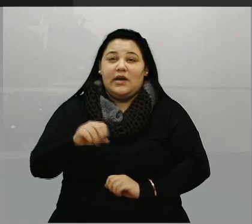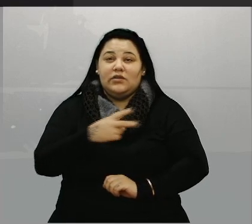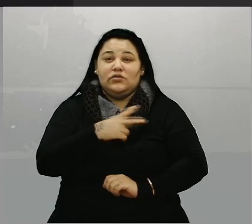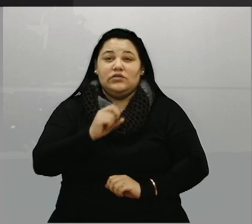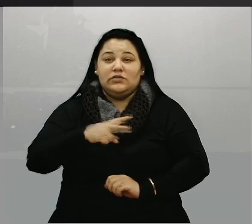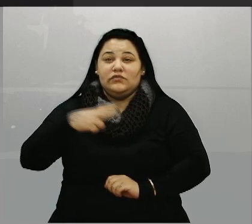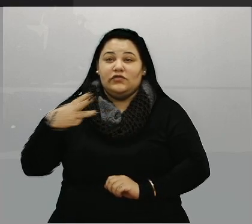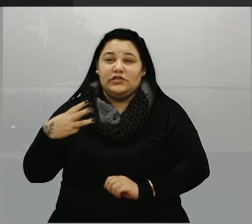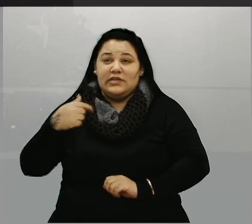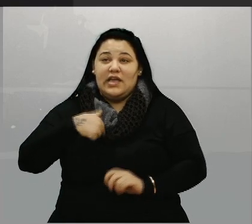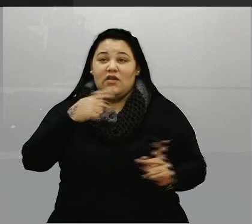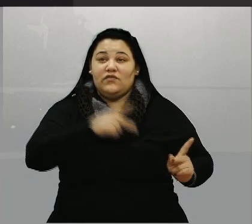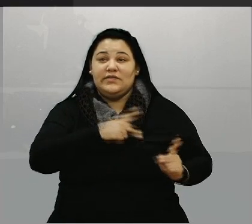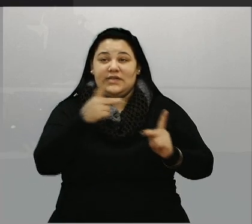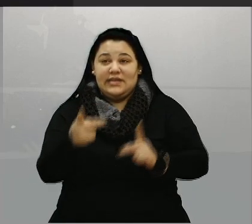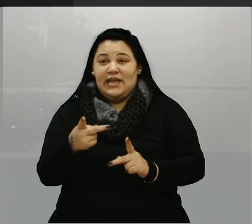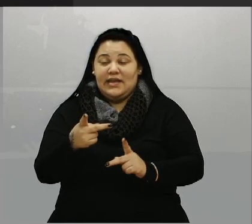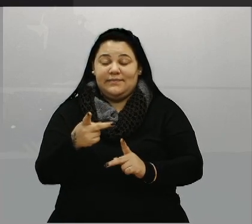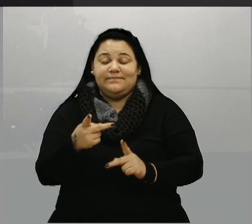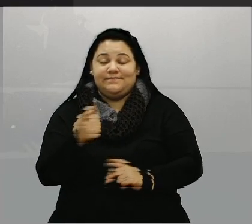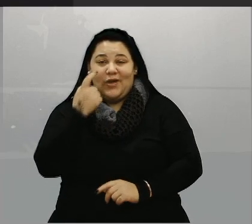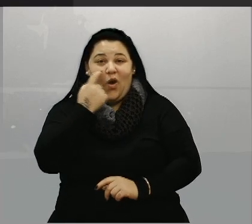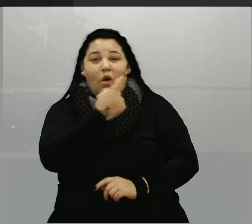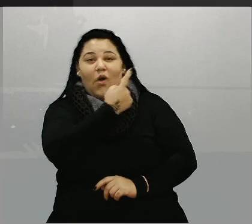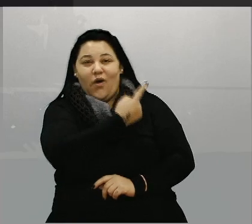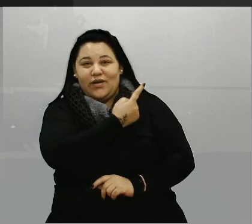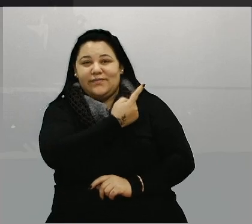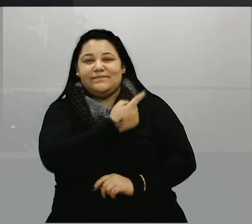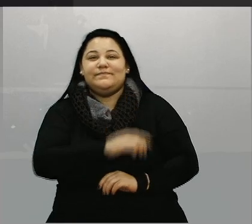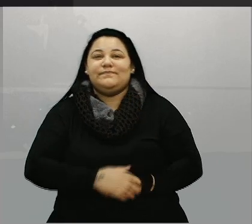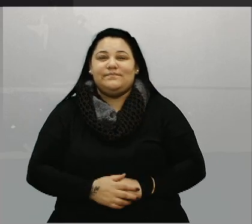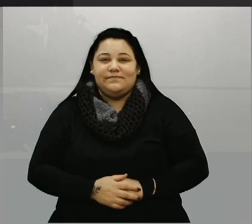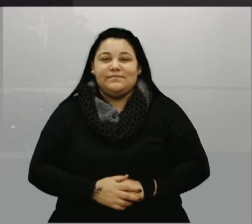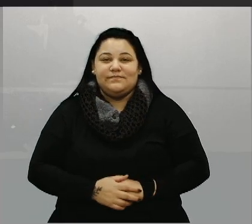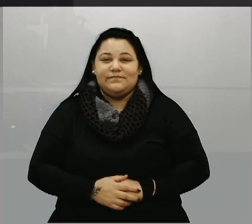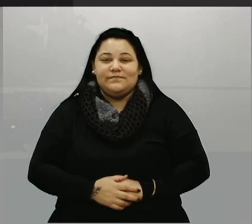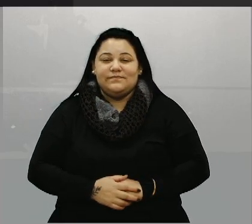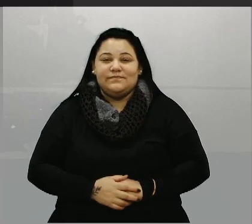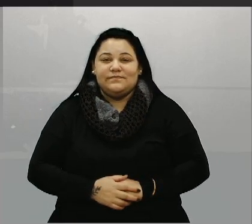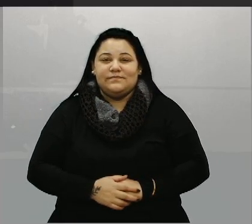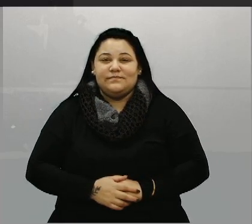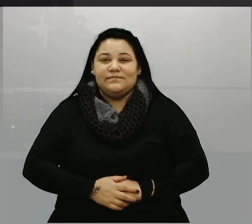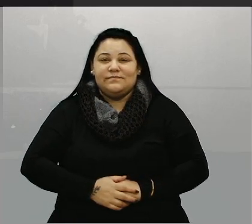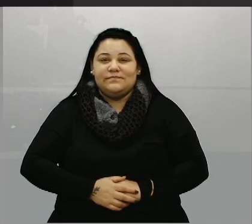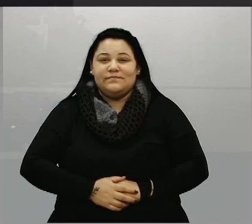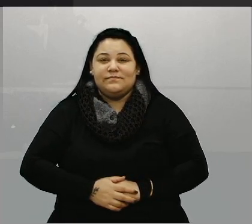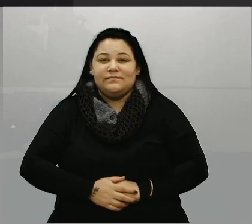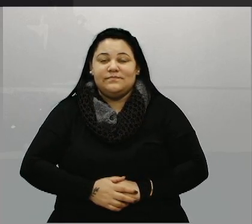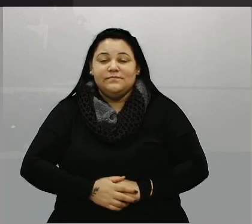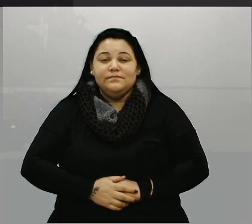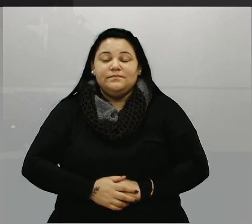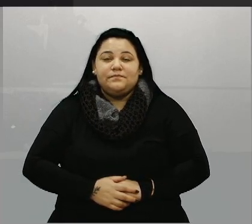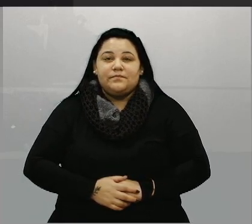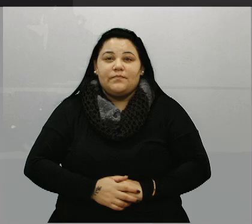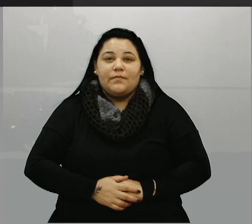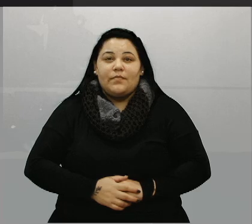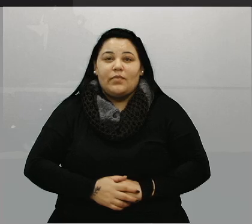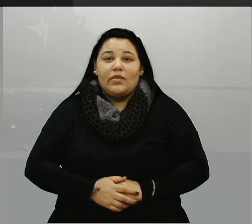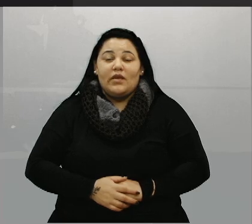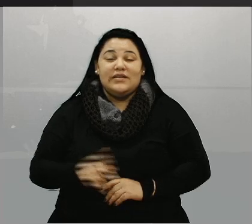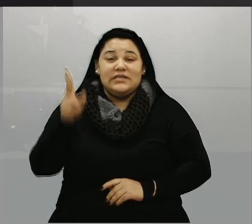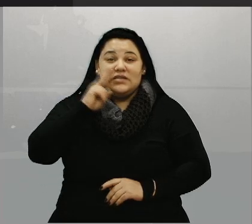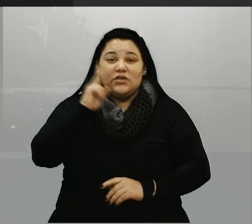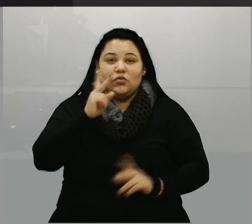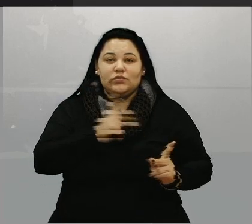estive visitando o Ceasa Serra. Olha como estava, maio de 2023. Segunda-feira agora eu estive visitando